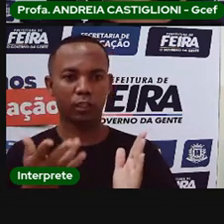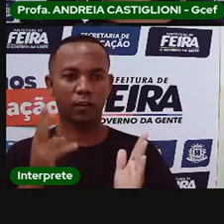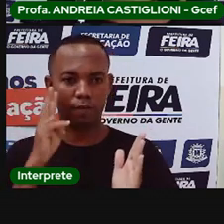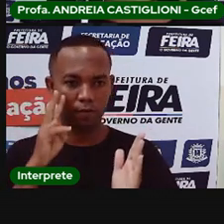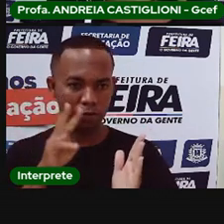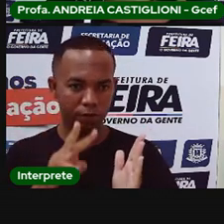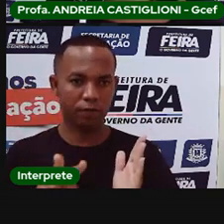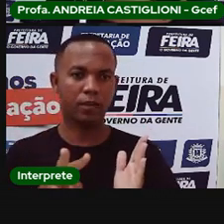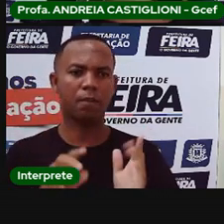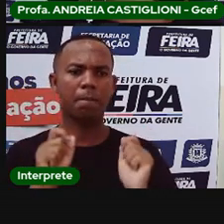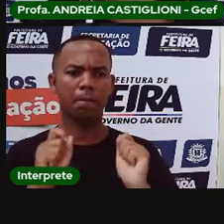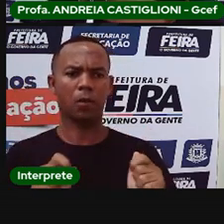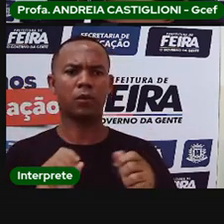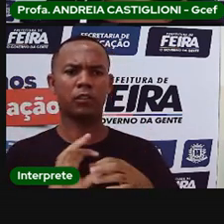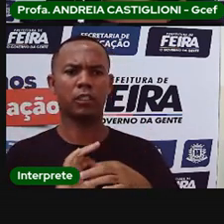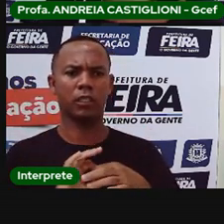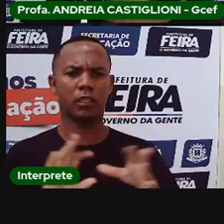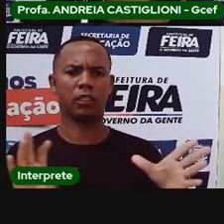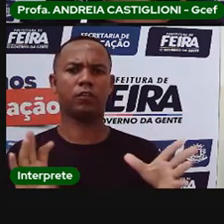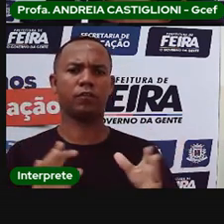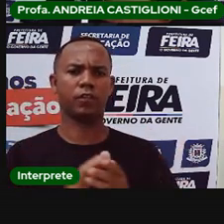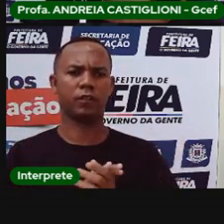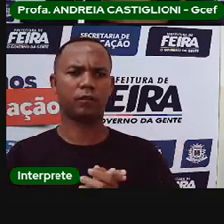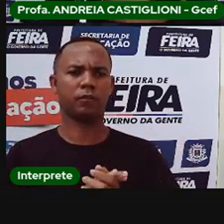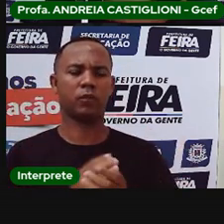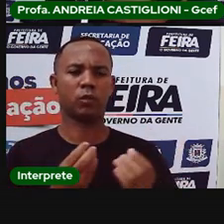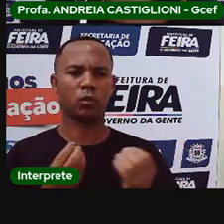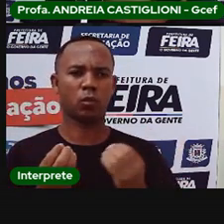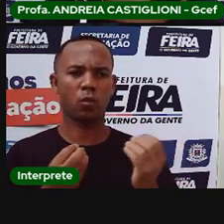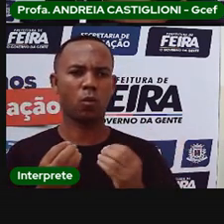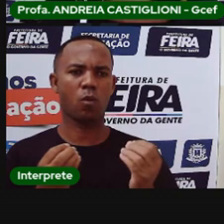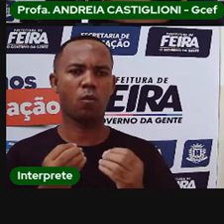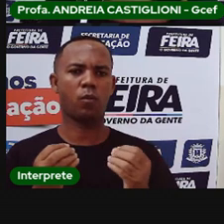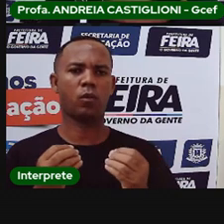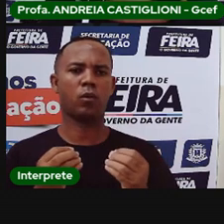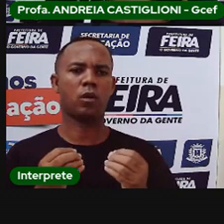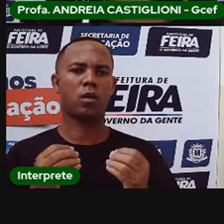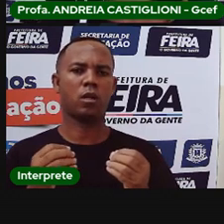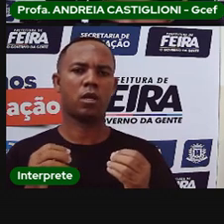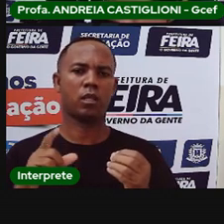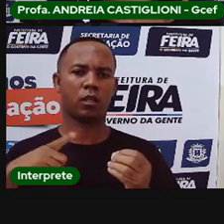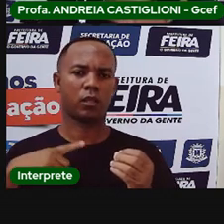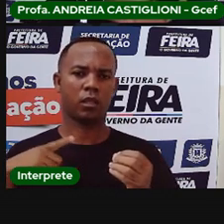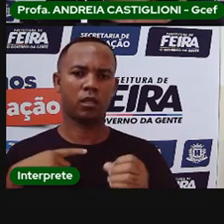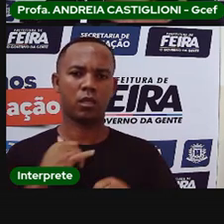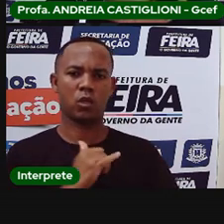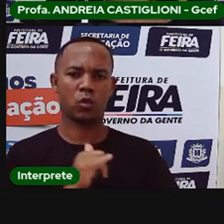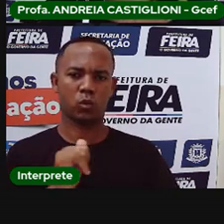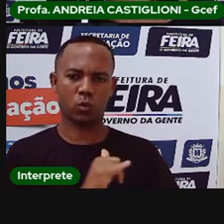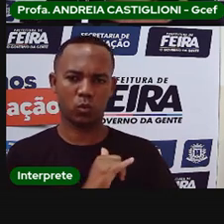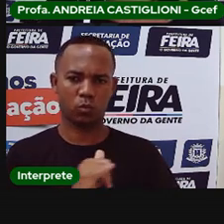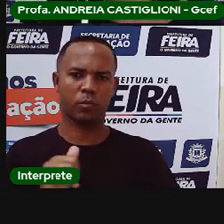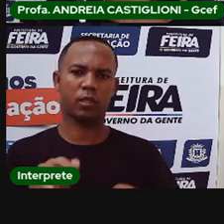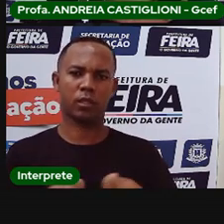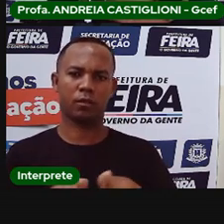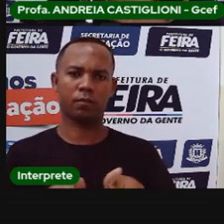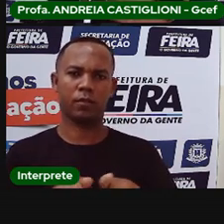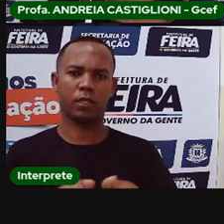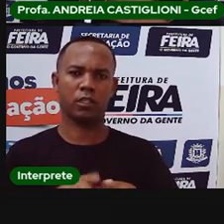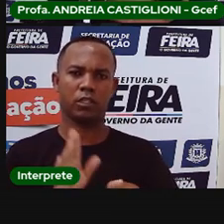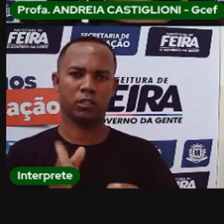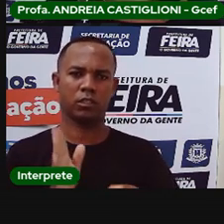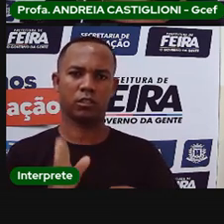essa aula live vai ficar salva aqui no canal do YouTube da Seduc. Você também deve ter recebido, como eu